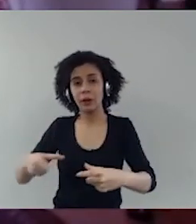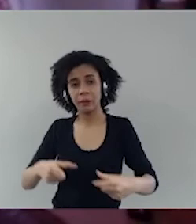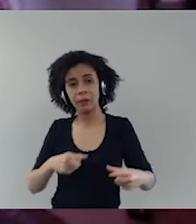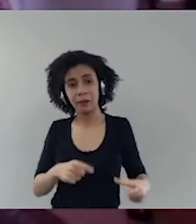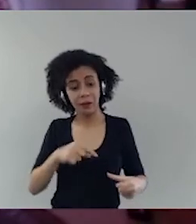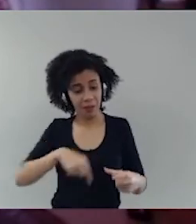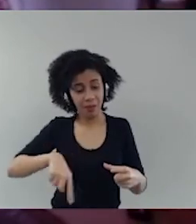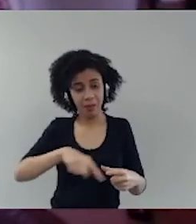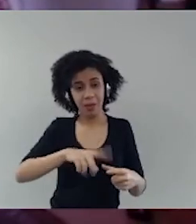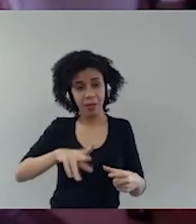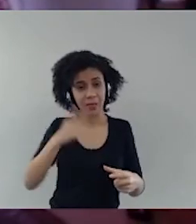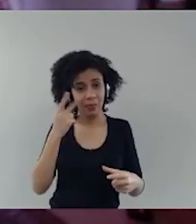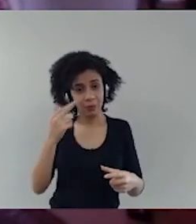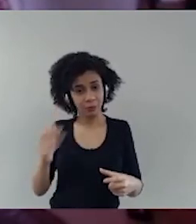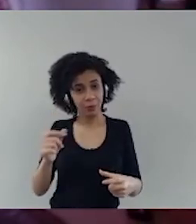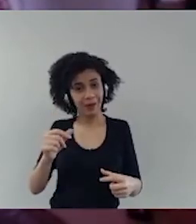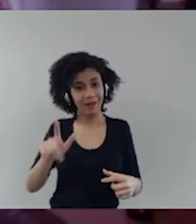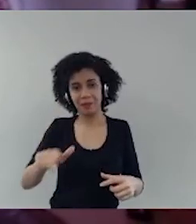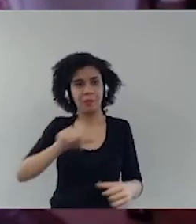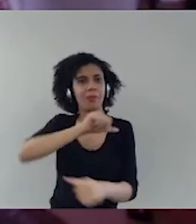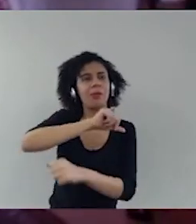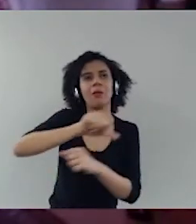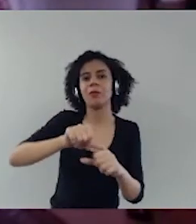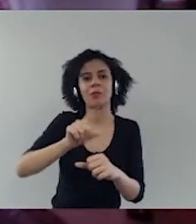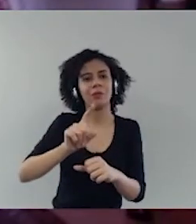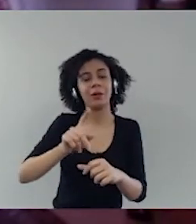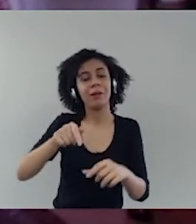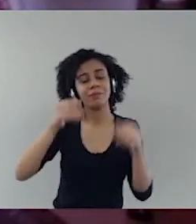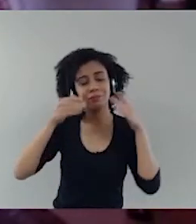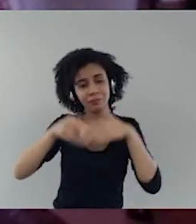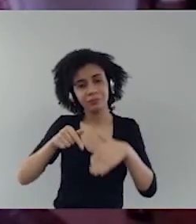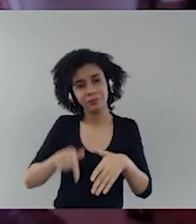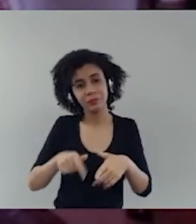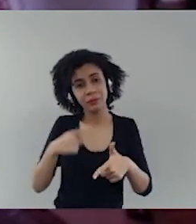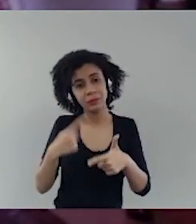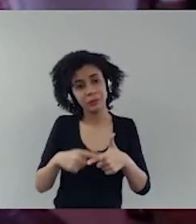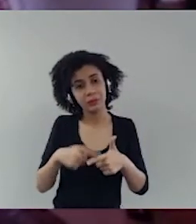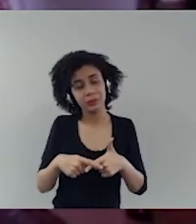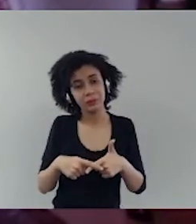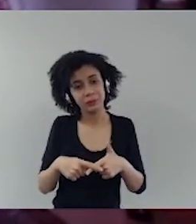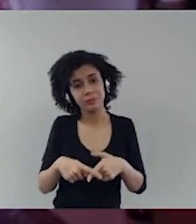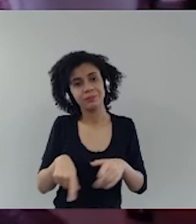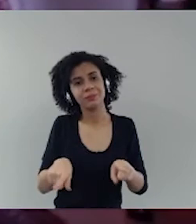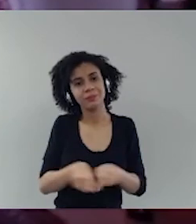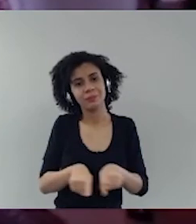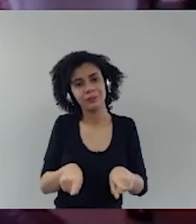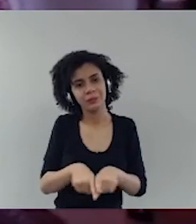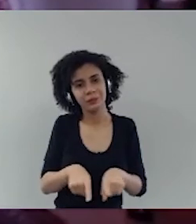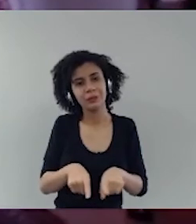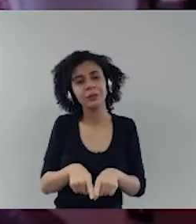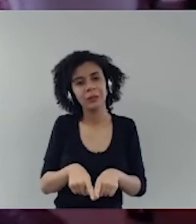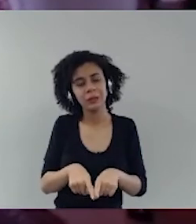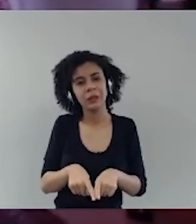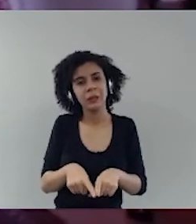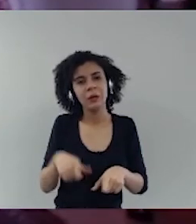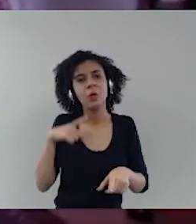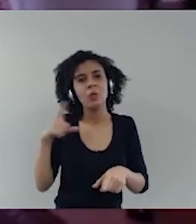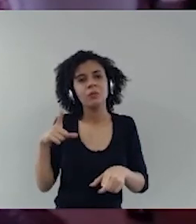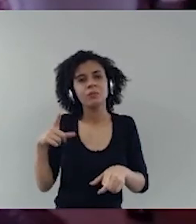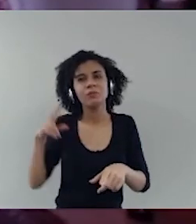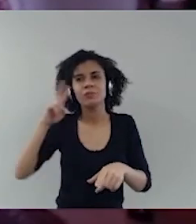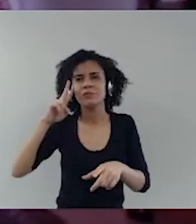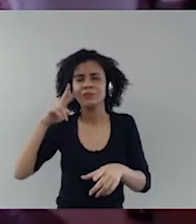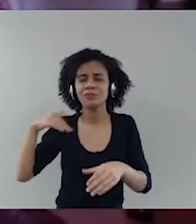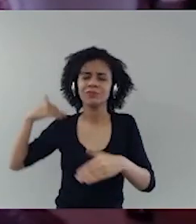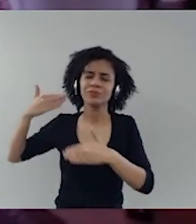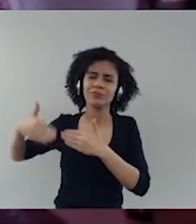recurso natural não renovável que é central. Na verdade, também dada essa tradição tão